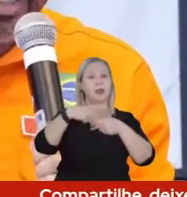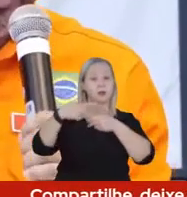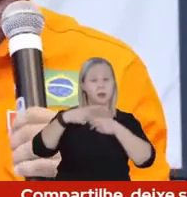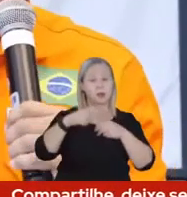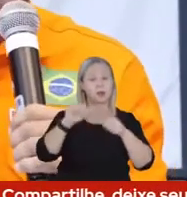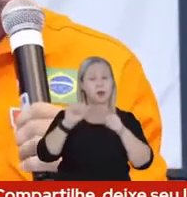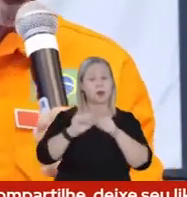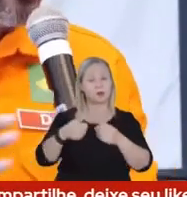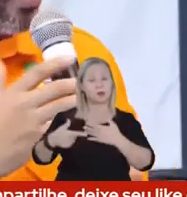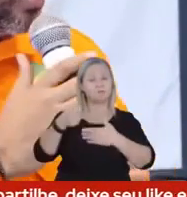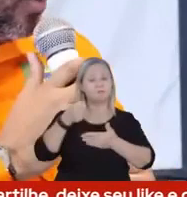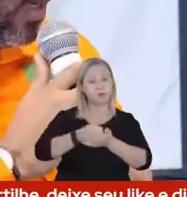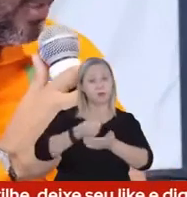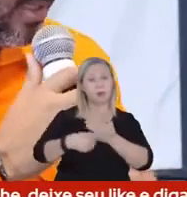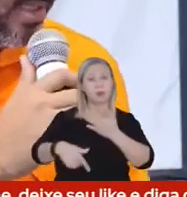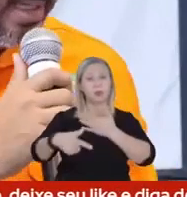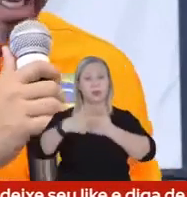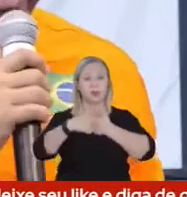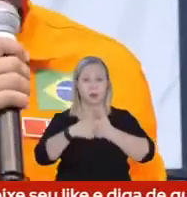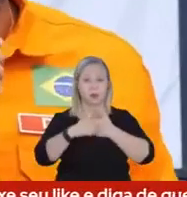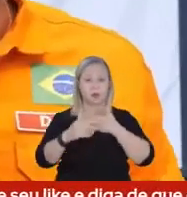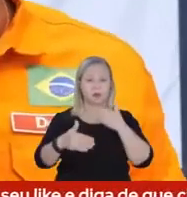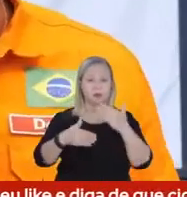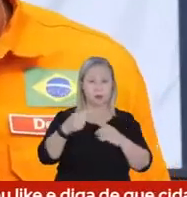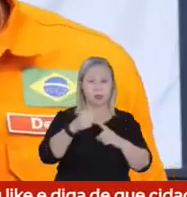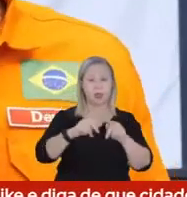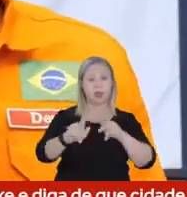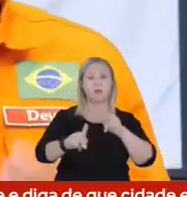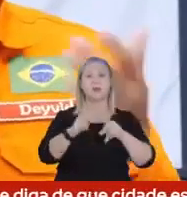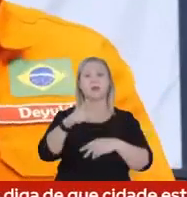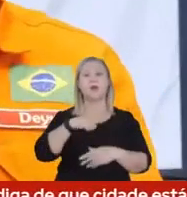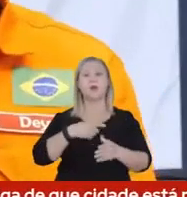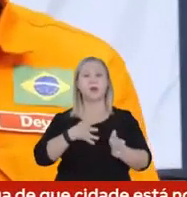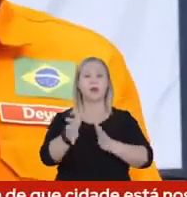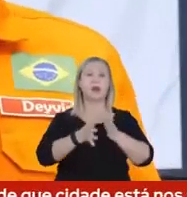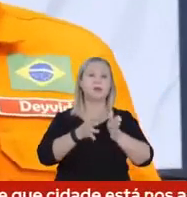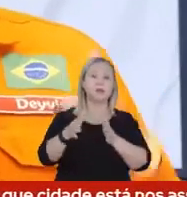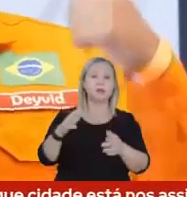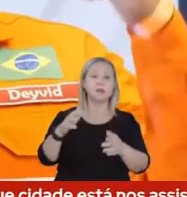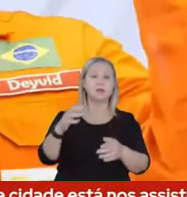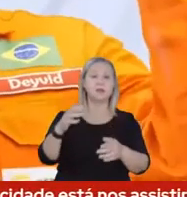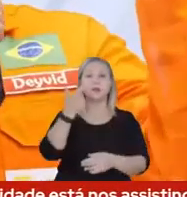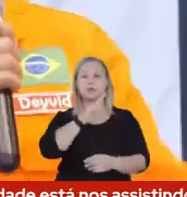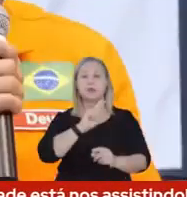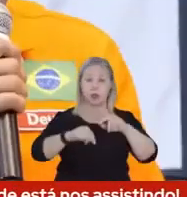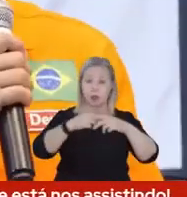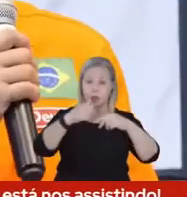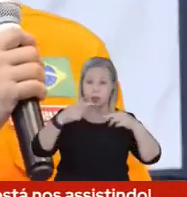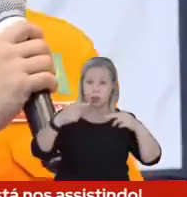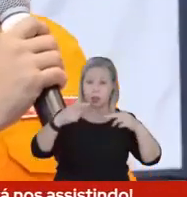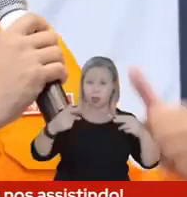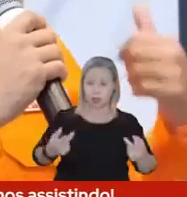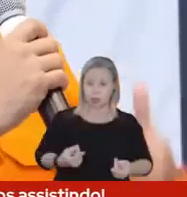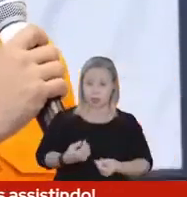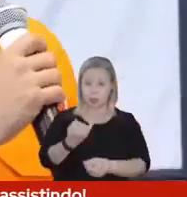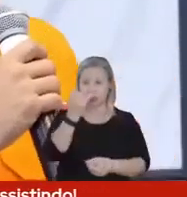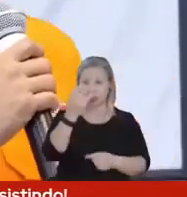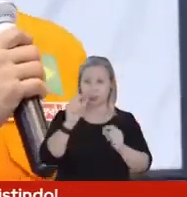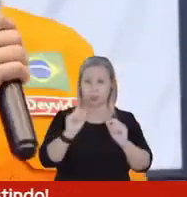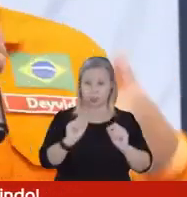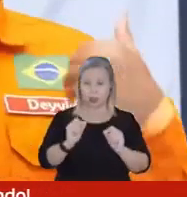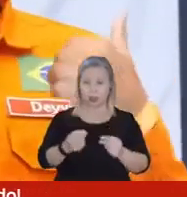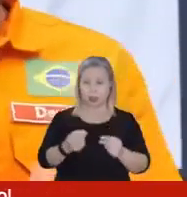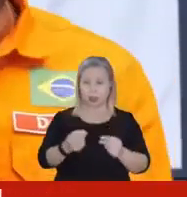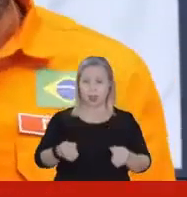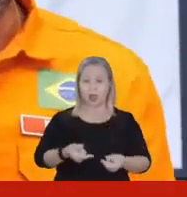que a população ela tenha acesso a esses bens essenciais a um preço justo. E para isso, obviamente, vai ser necessário. Nós temos a